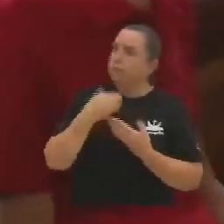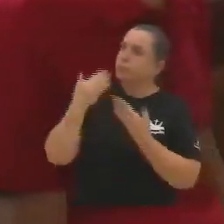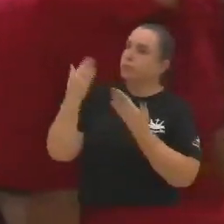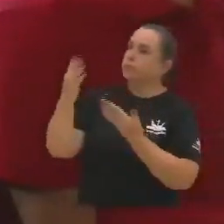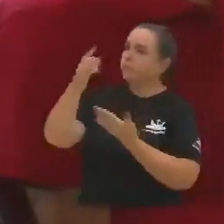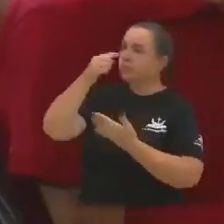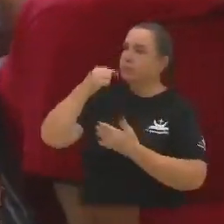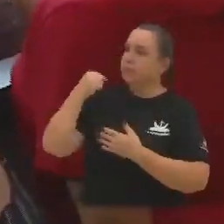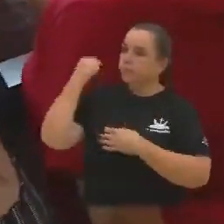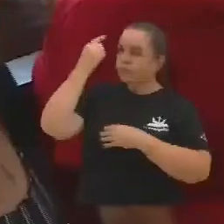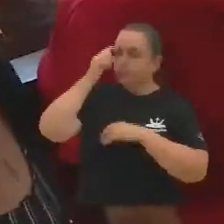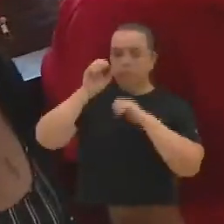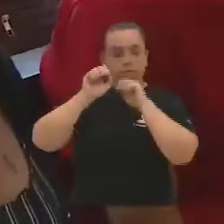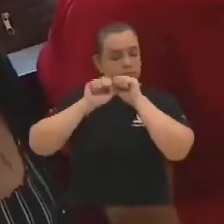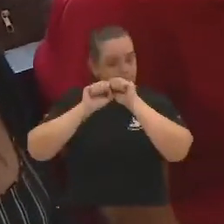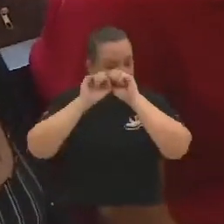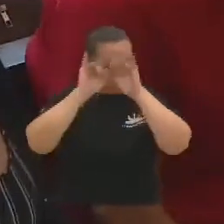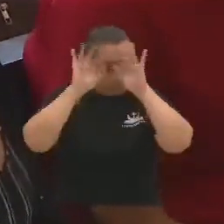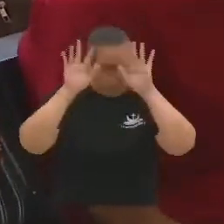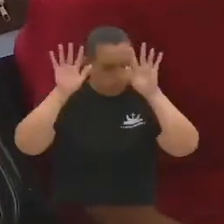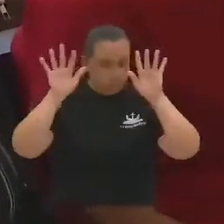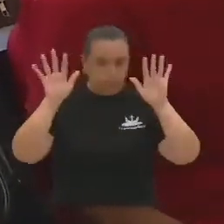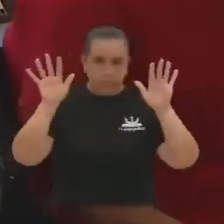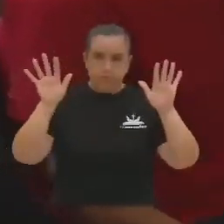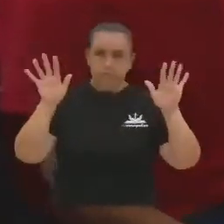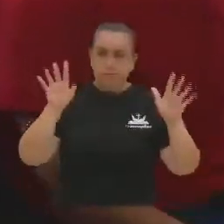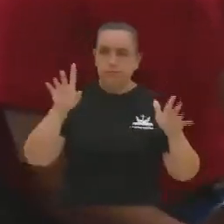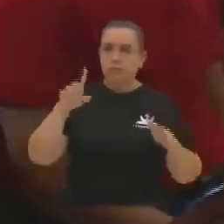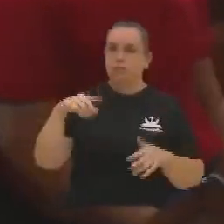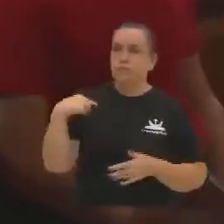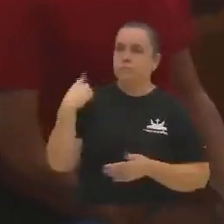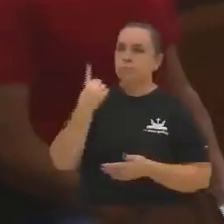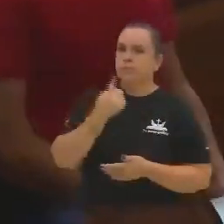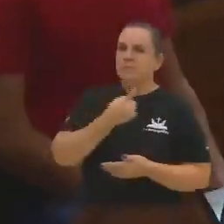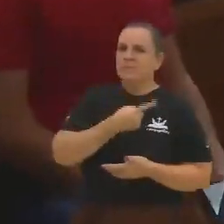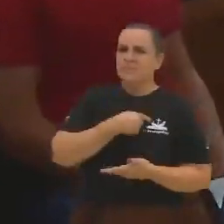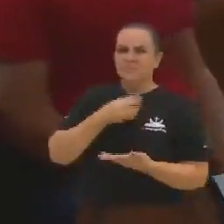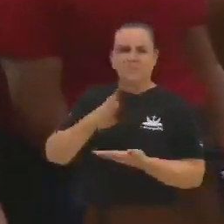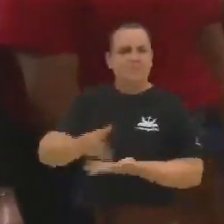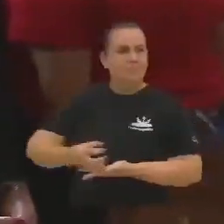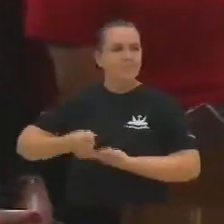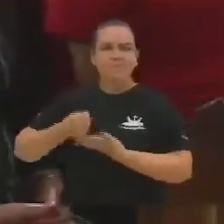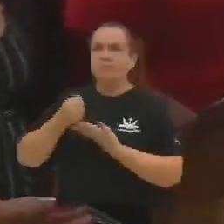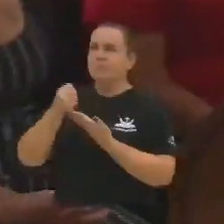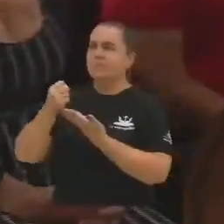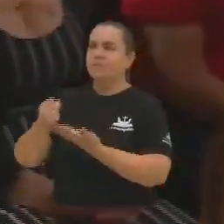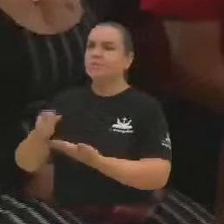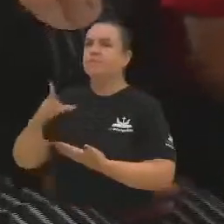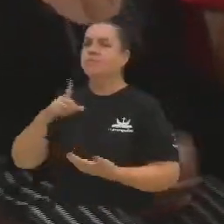resplandecei a vossa face e nós seremos